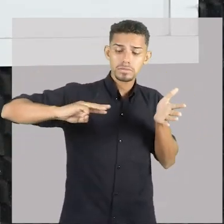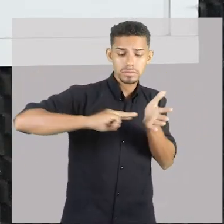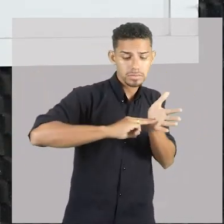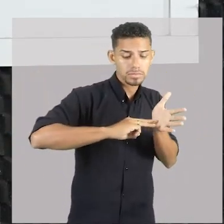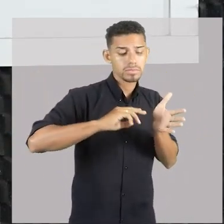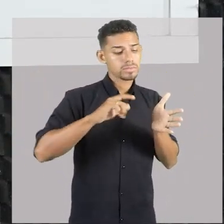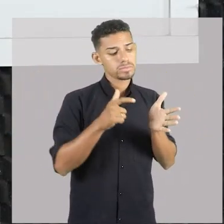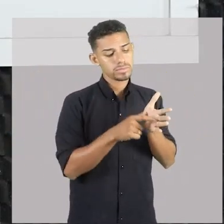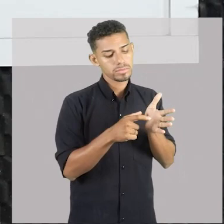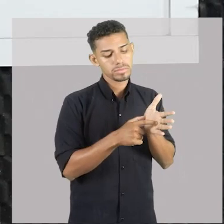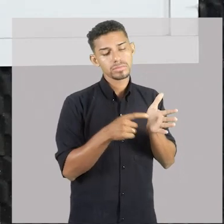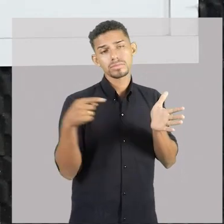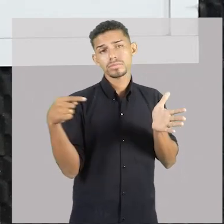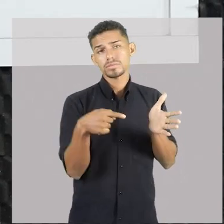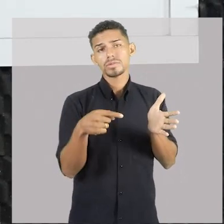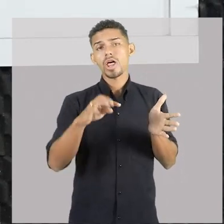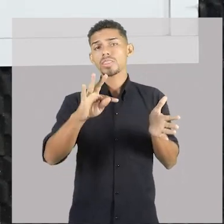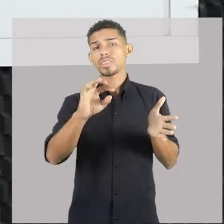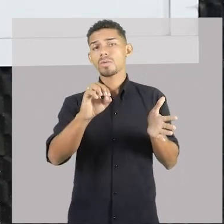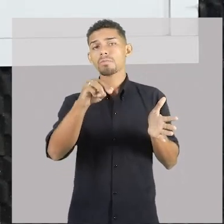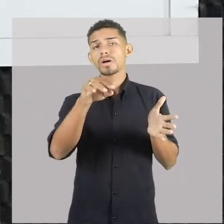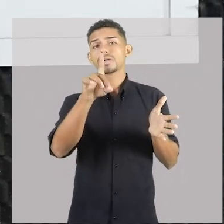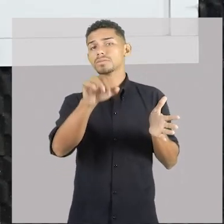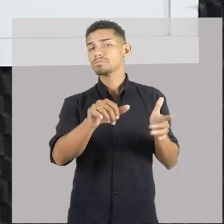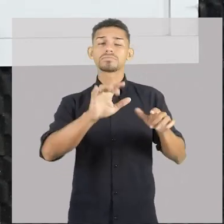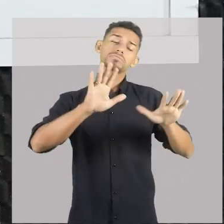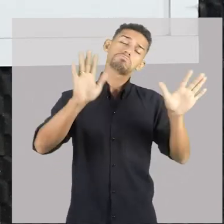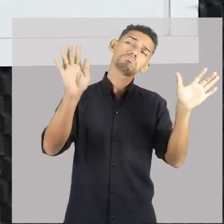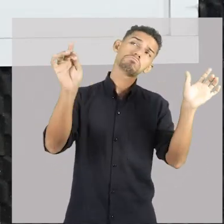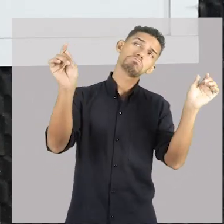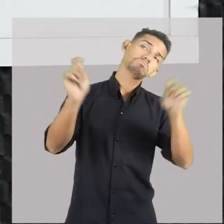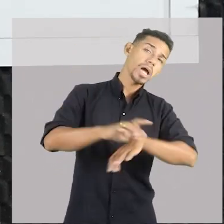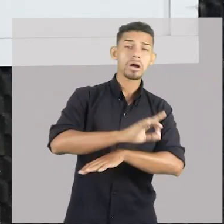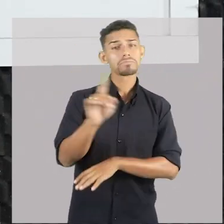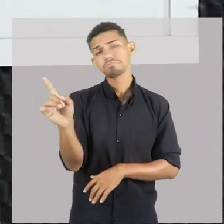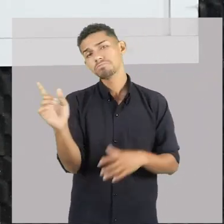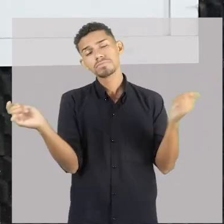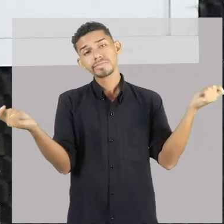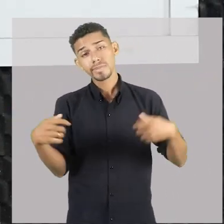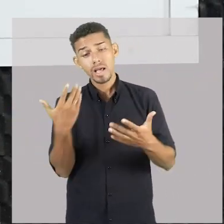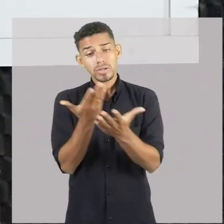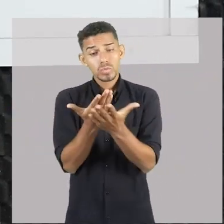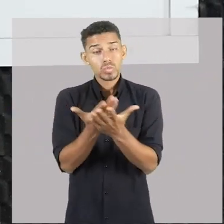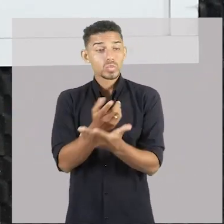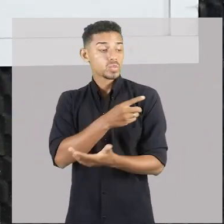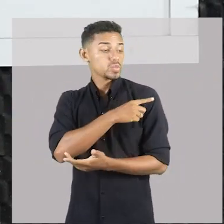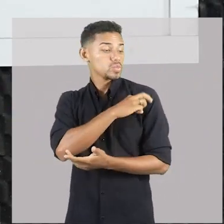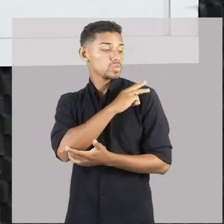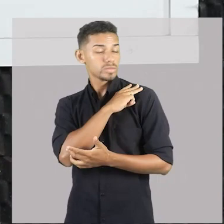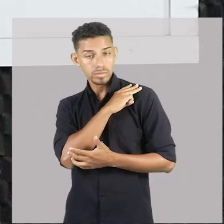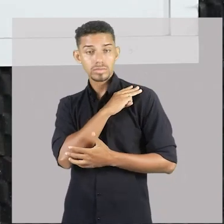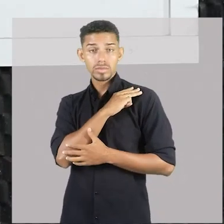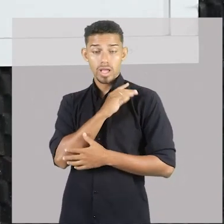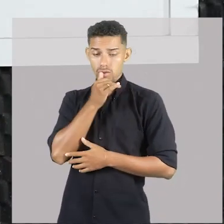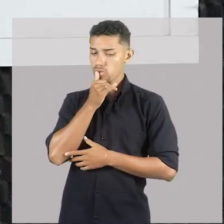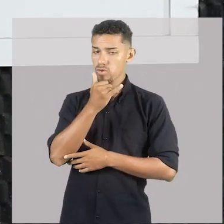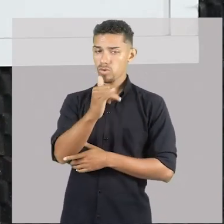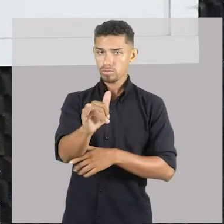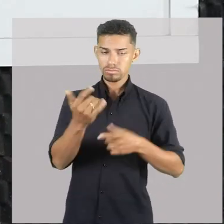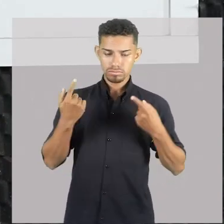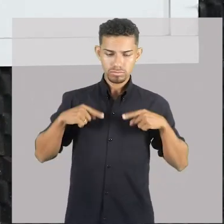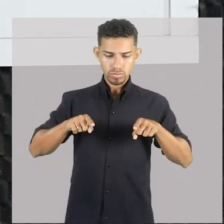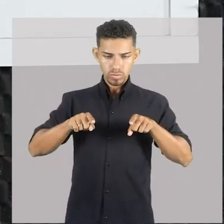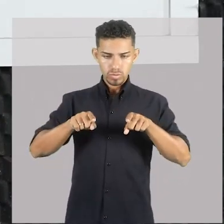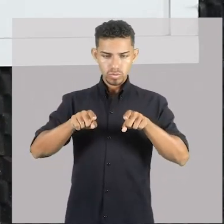mas não é um gerador desse tipo de corrente que a gente vai estudar no ensino médio, que é a corrente contínua, que ela não muda